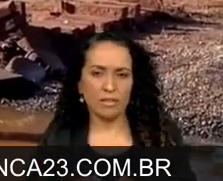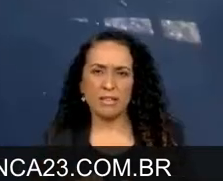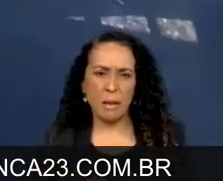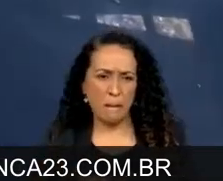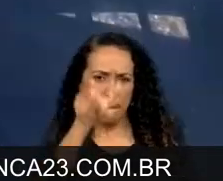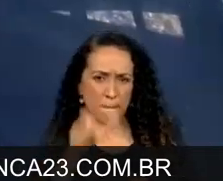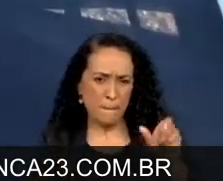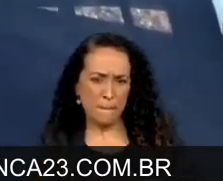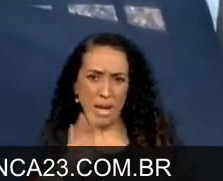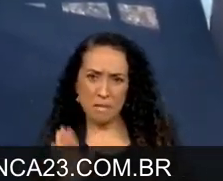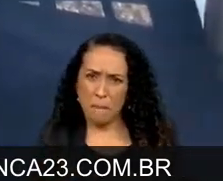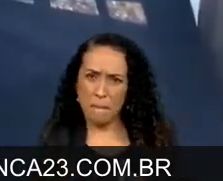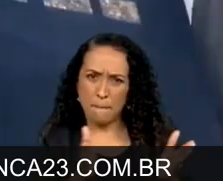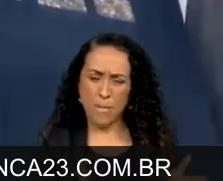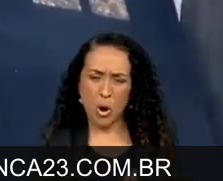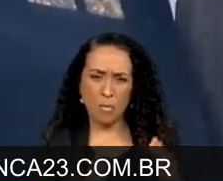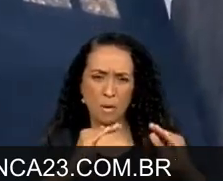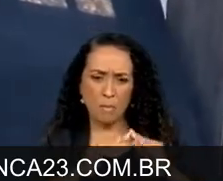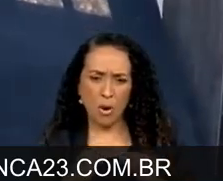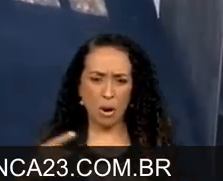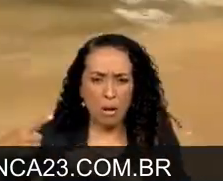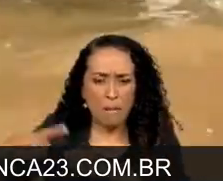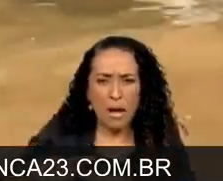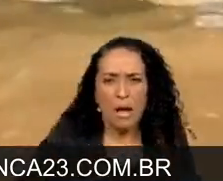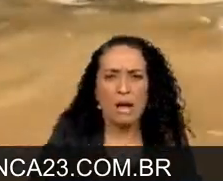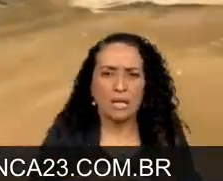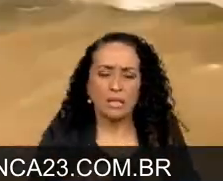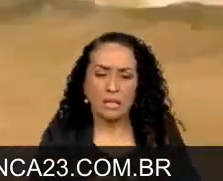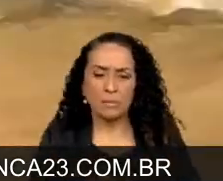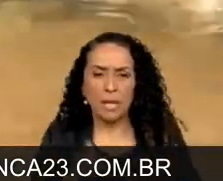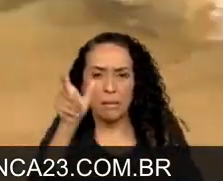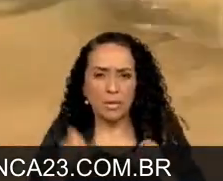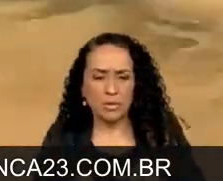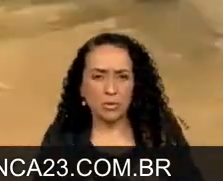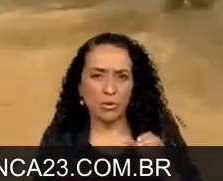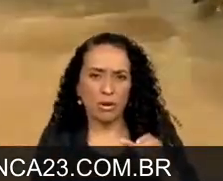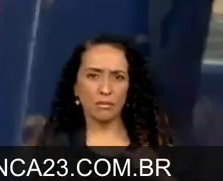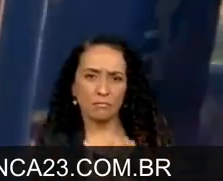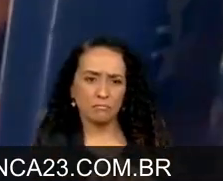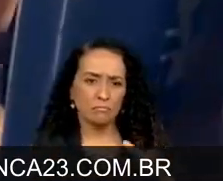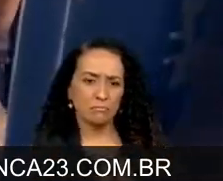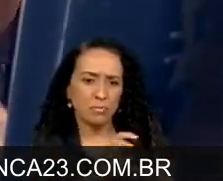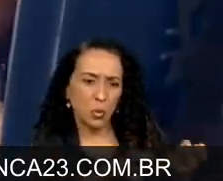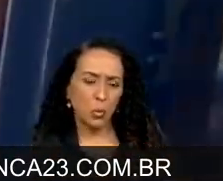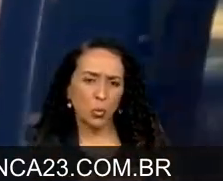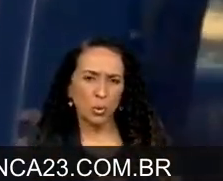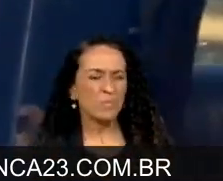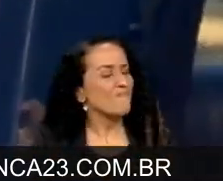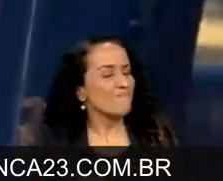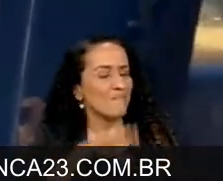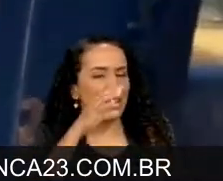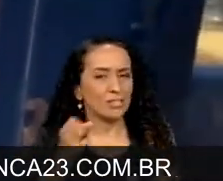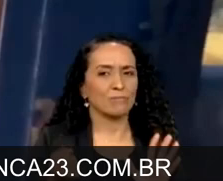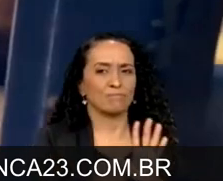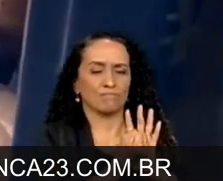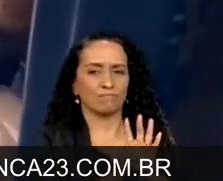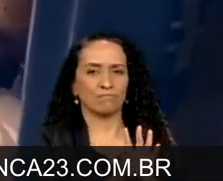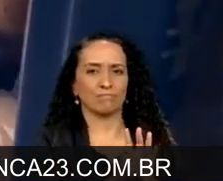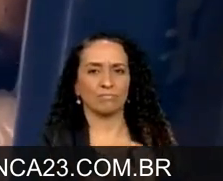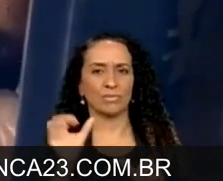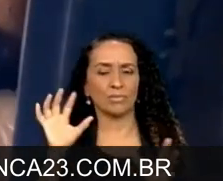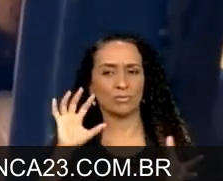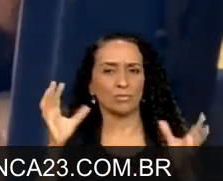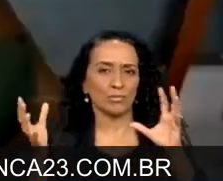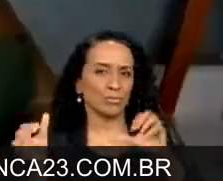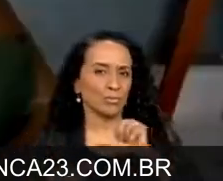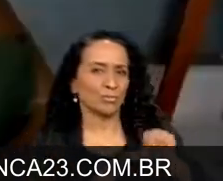pobres, os moradores de bairros periféricos e os pequenos produtores rurais são os mais impactados pelas alterações